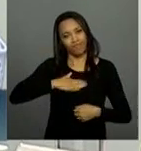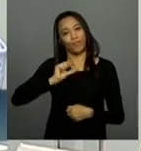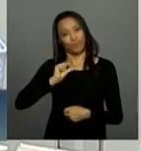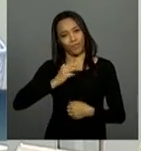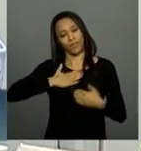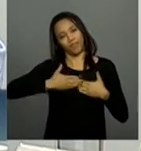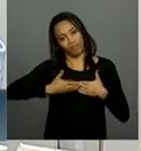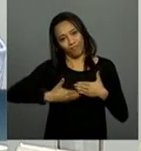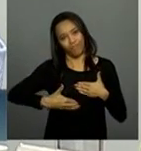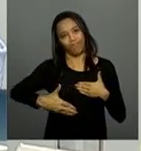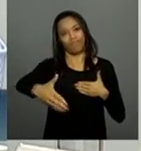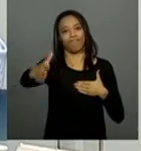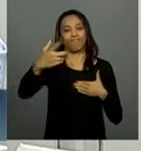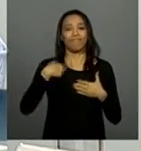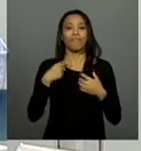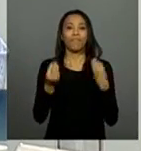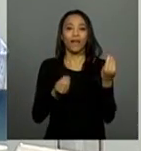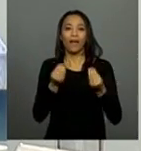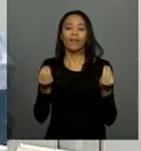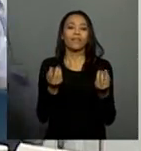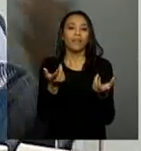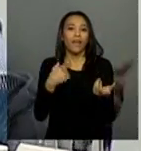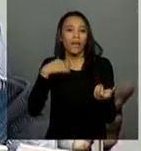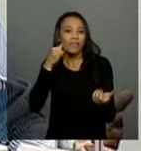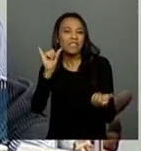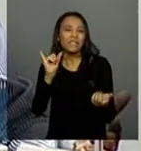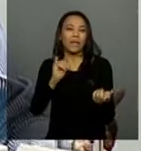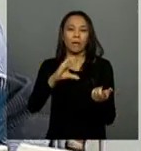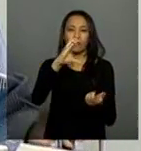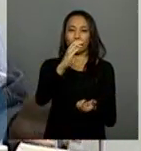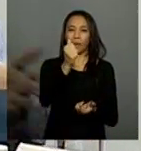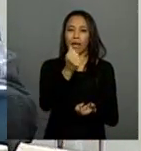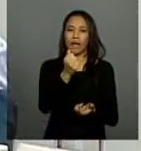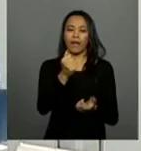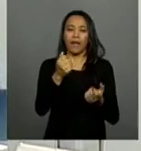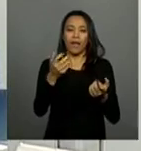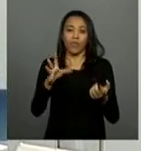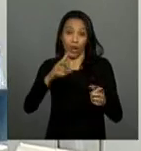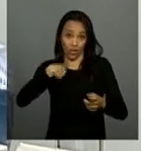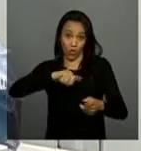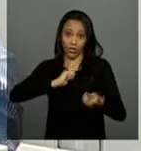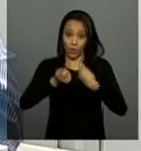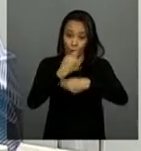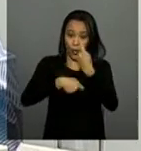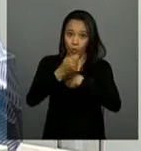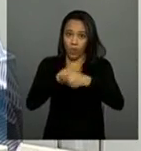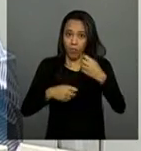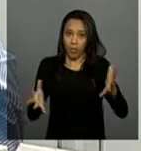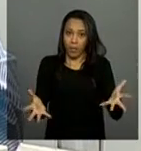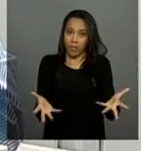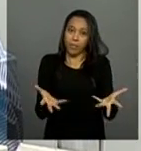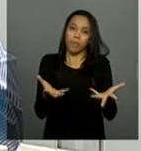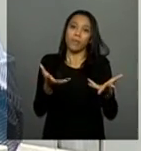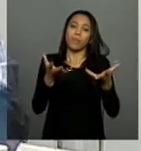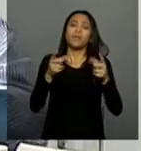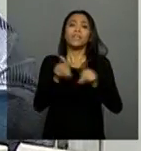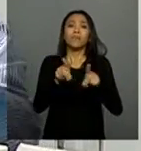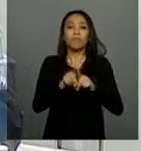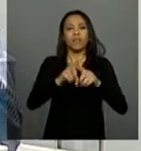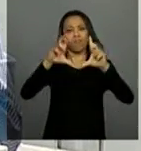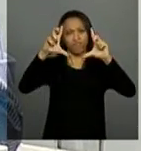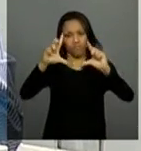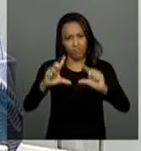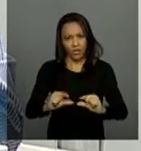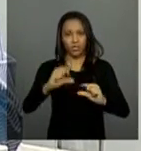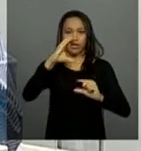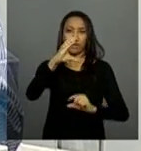numa estratégia de uma descarbonização da nossa economia e uma migração para a economia de baixo carbono, como de maneira